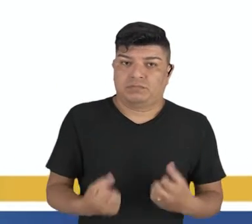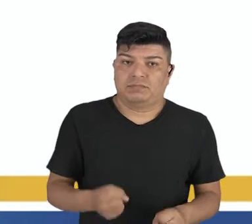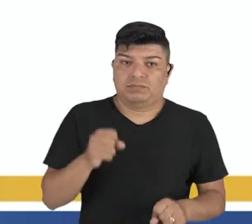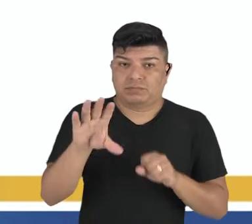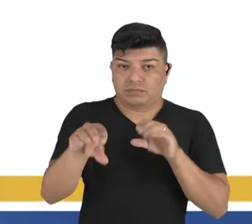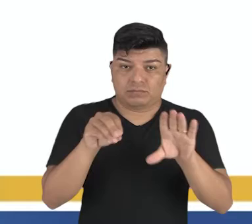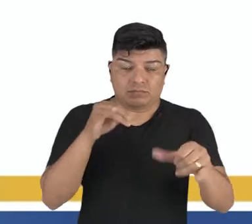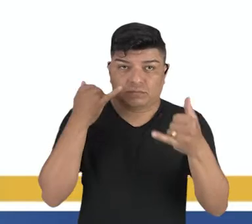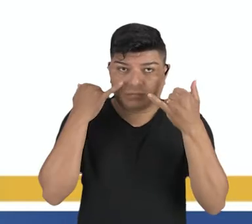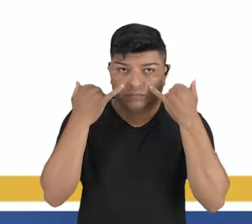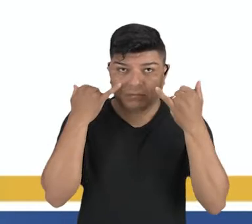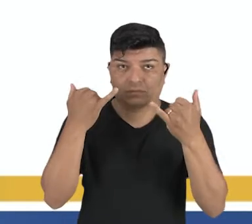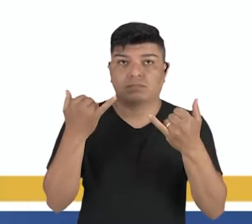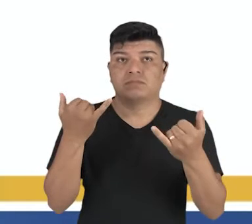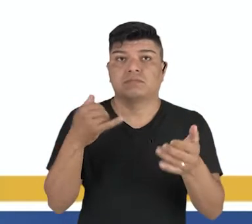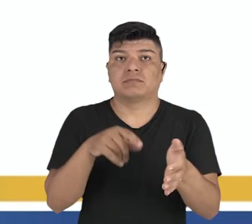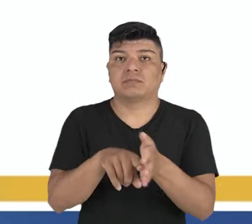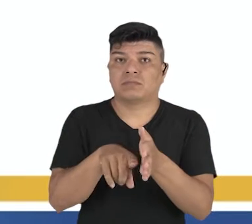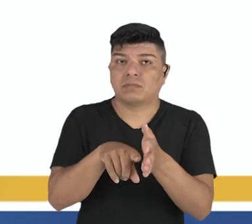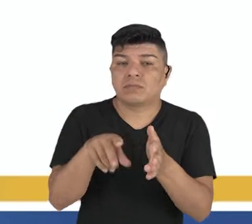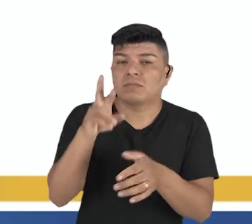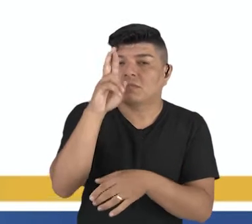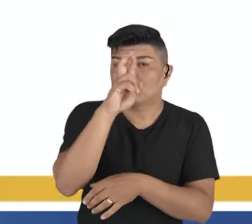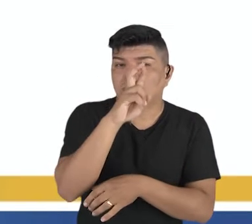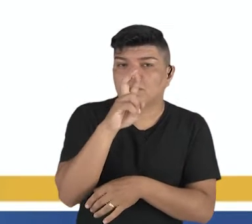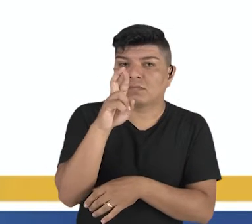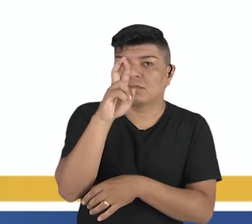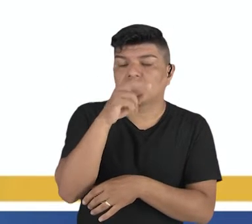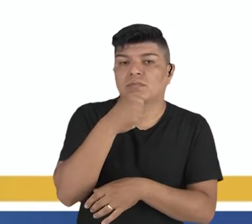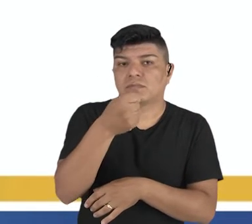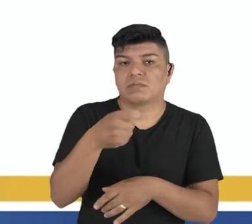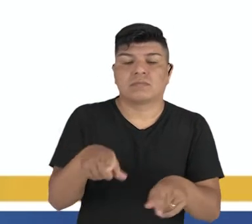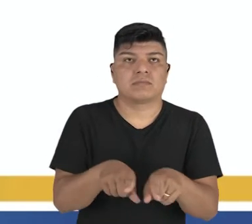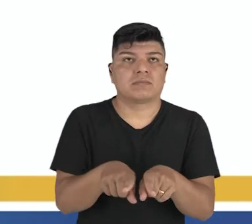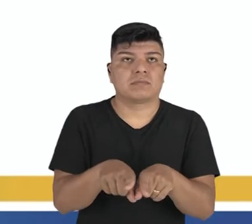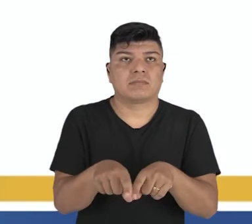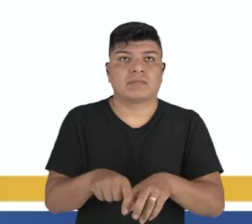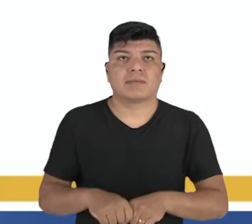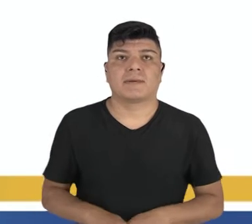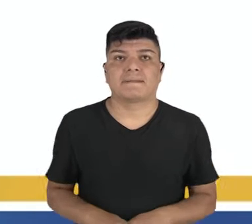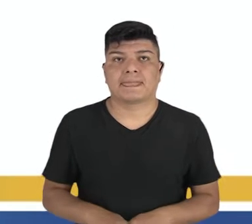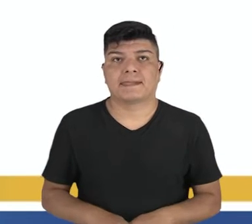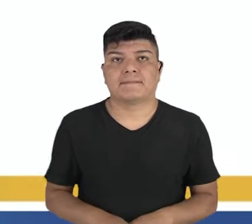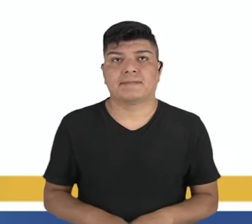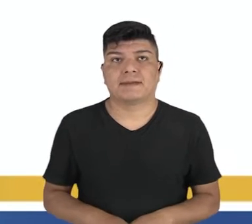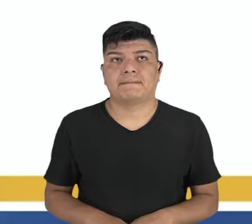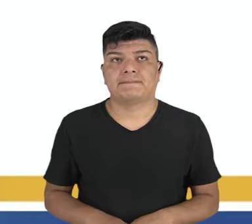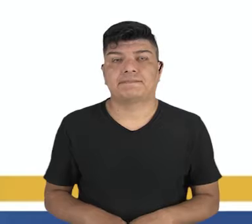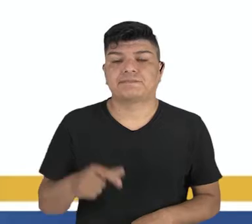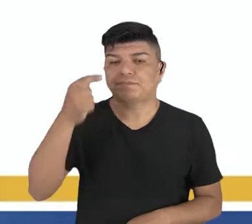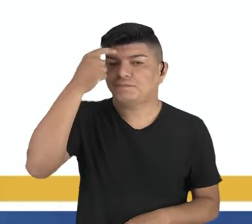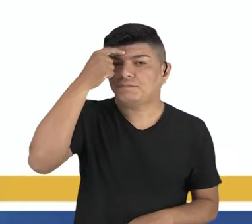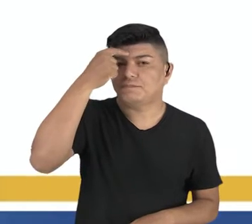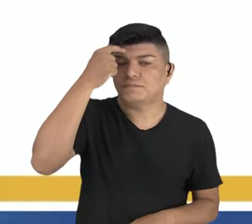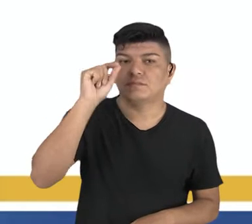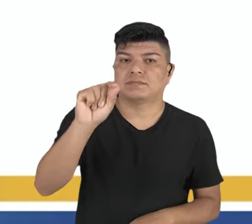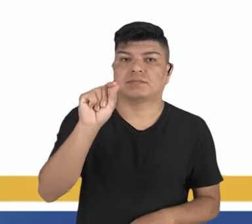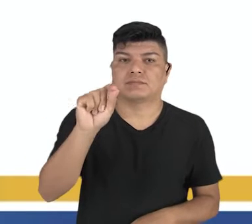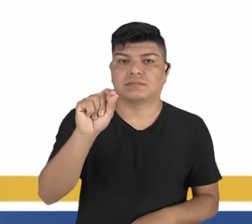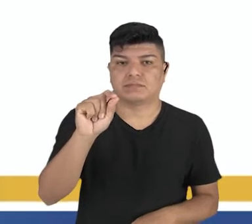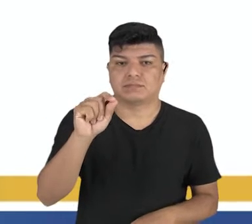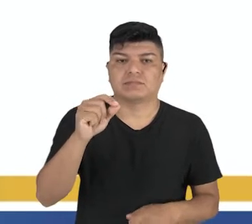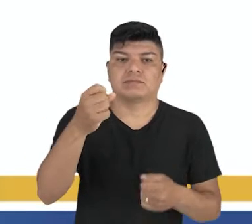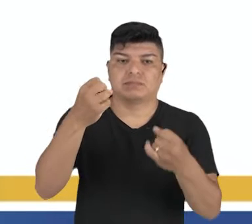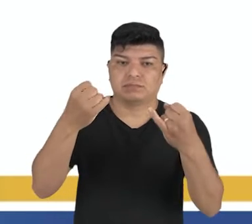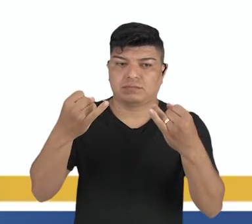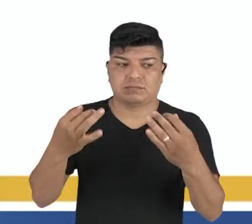pode acontecer via questionário, observação e entrevista. E aí nós vamos pensar o quê? Nós falamos sobre os